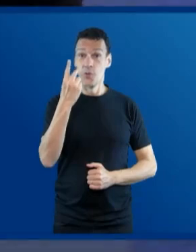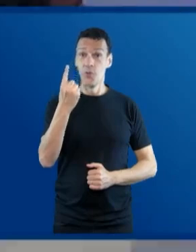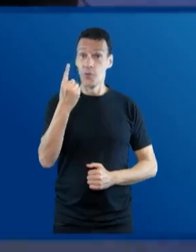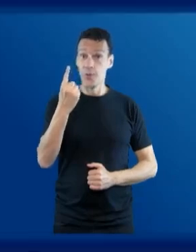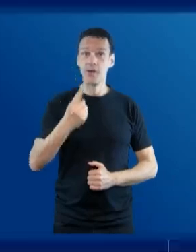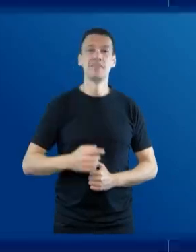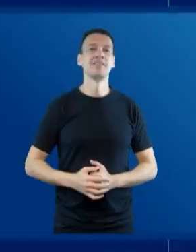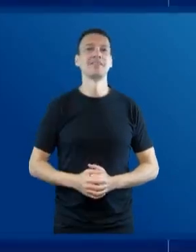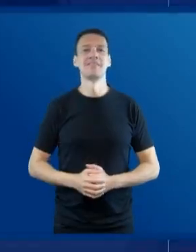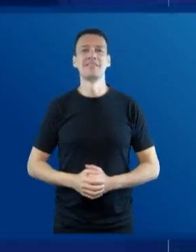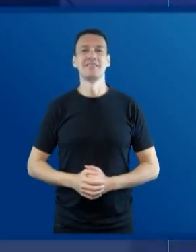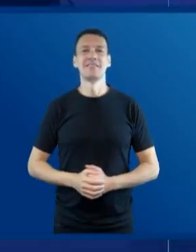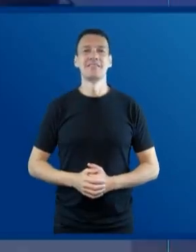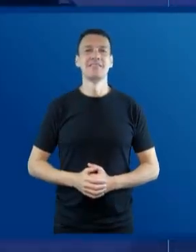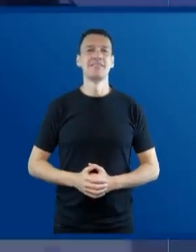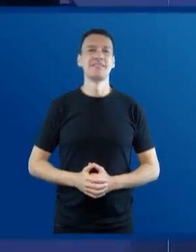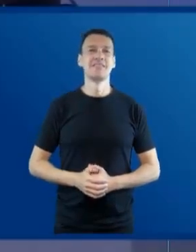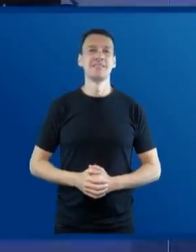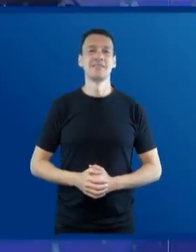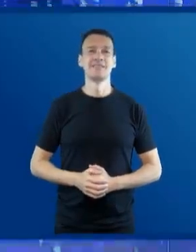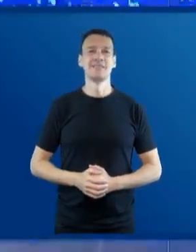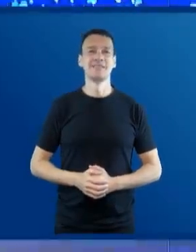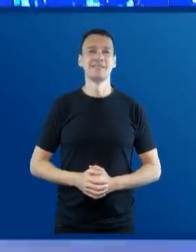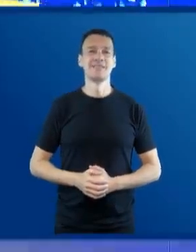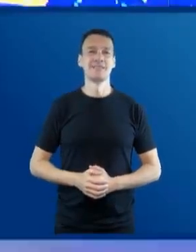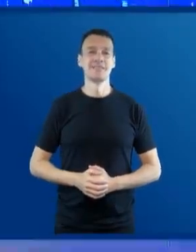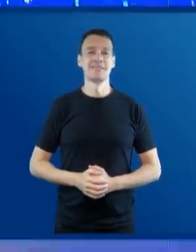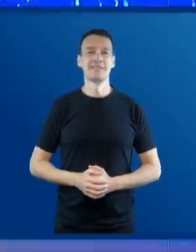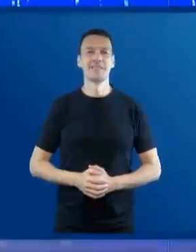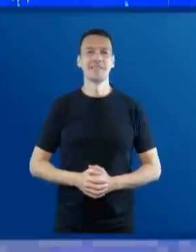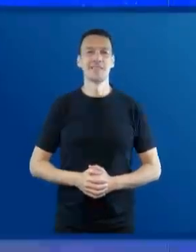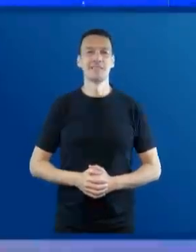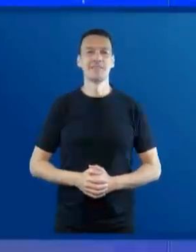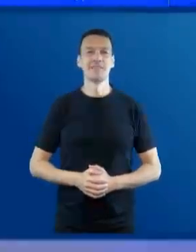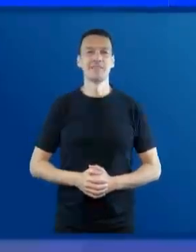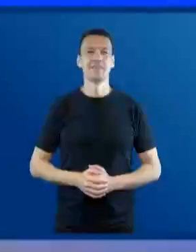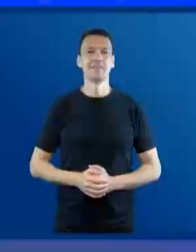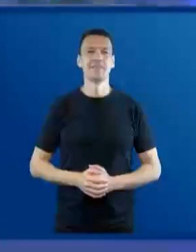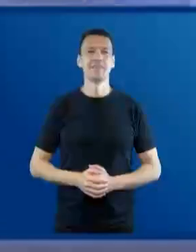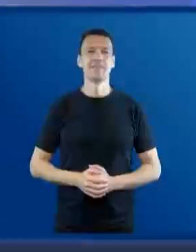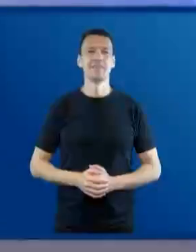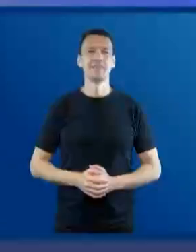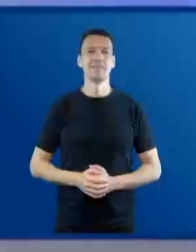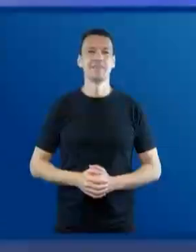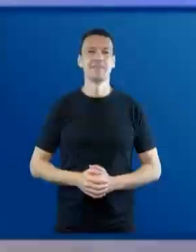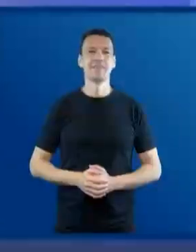vamos lá! Semana ENEF!